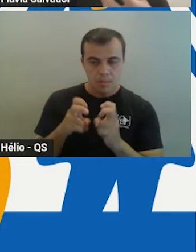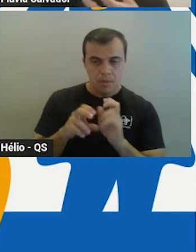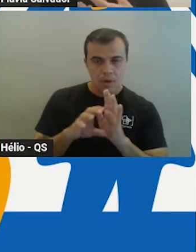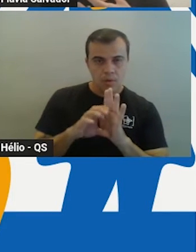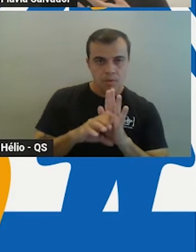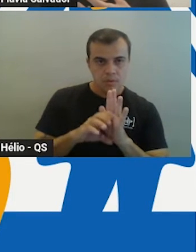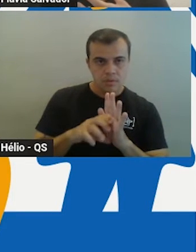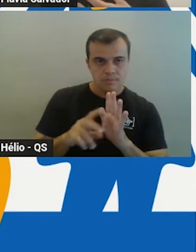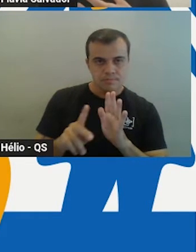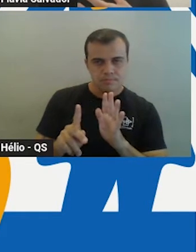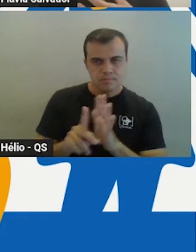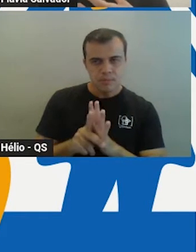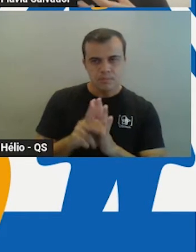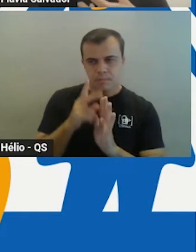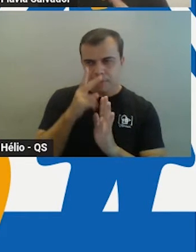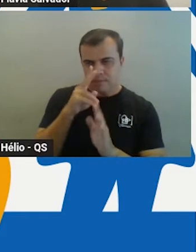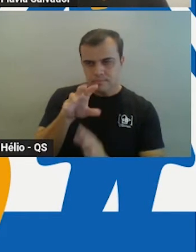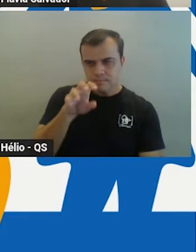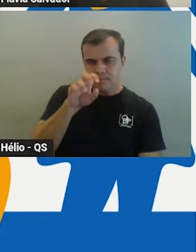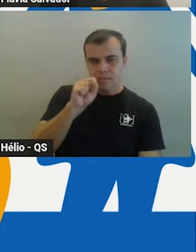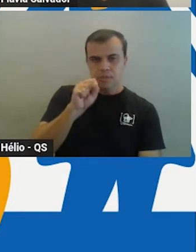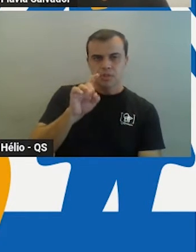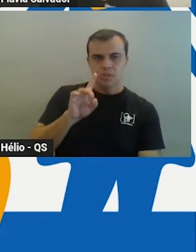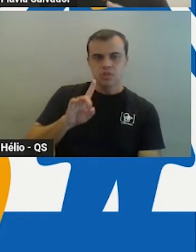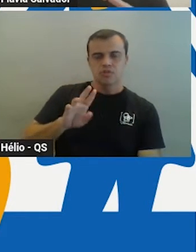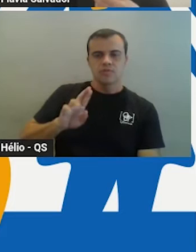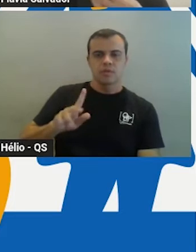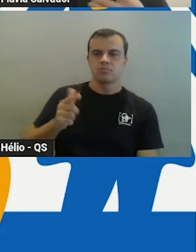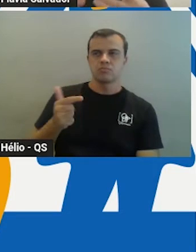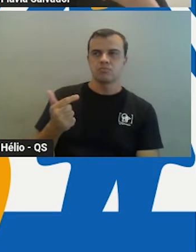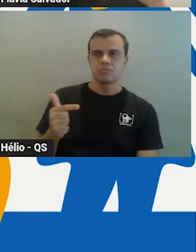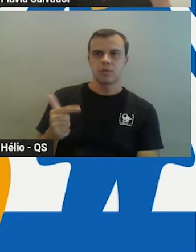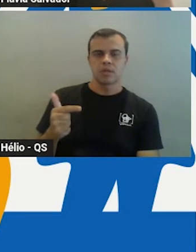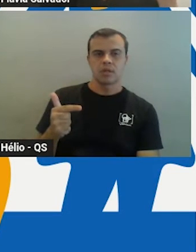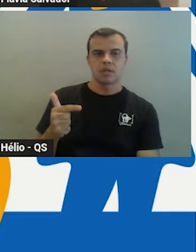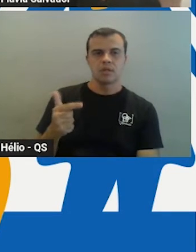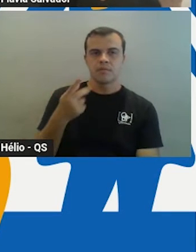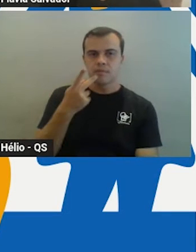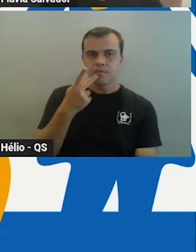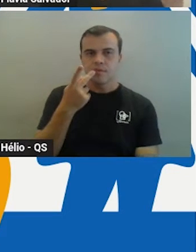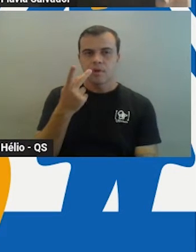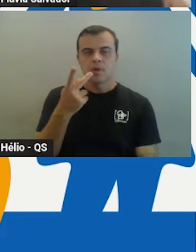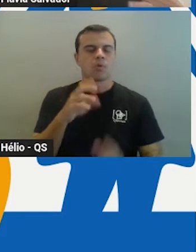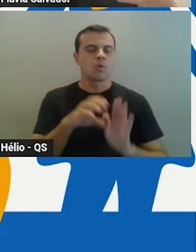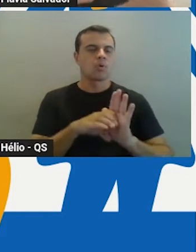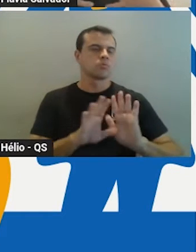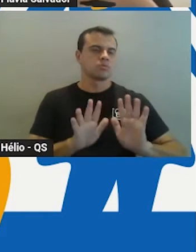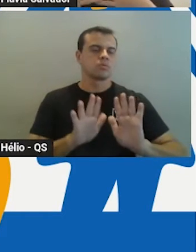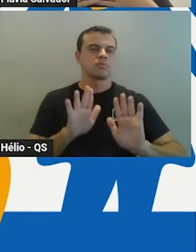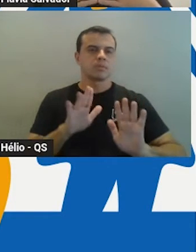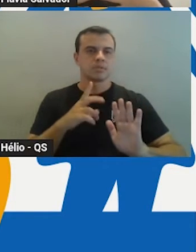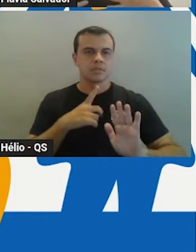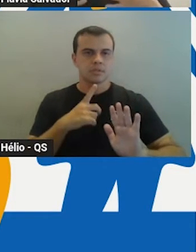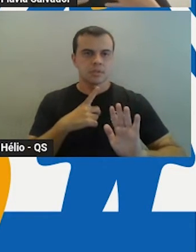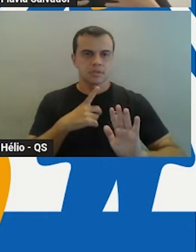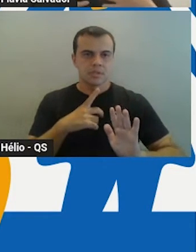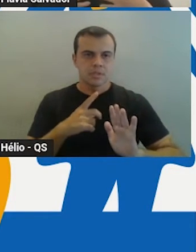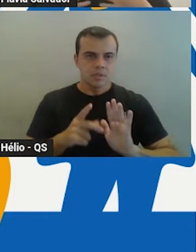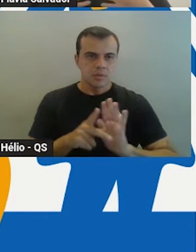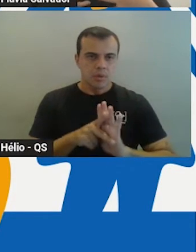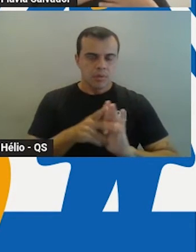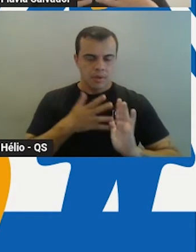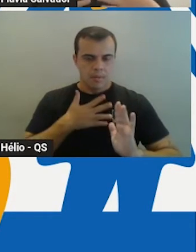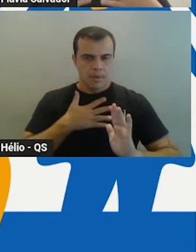uma forma não abstrata, né? Não é estamos falando sobre um conceito, mas sobre algo que